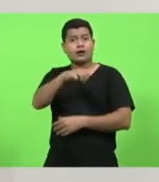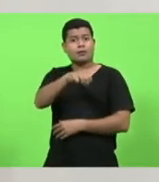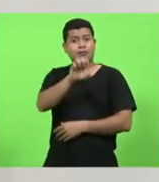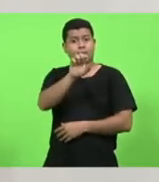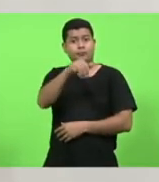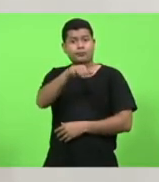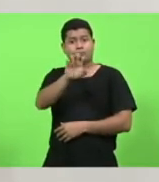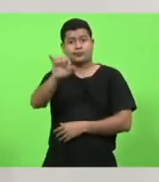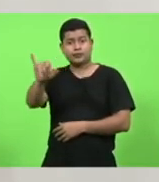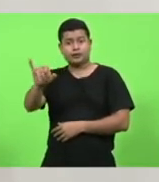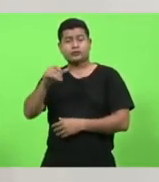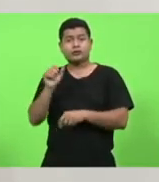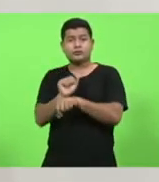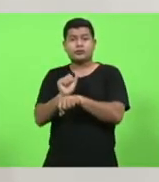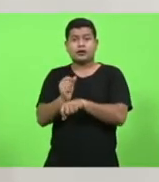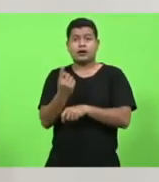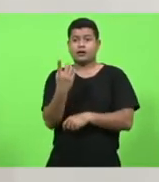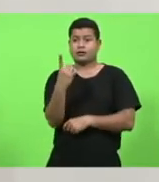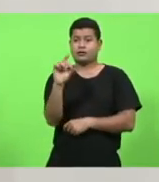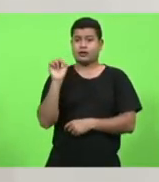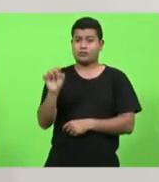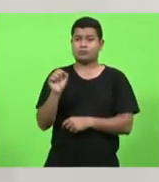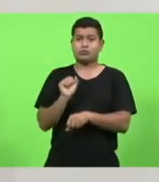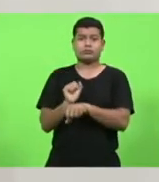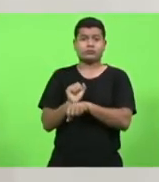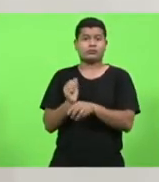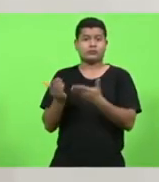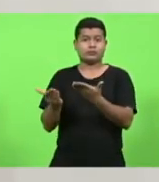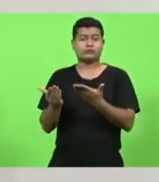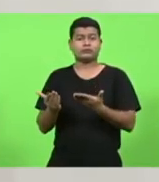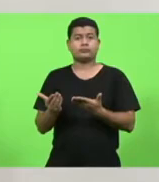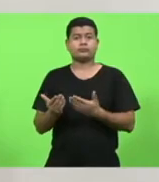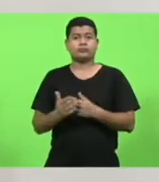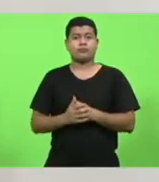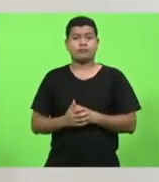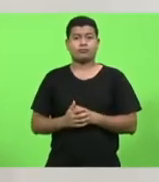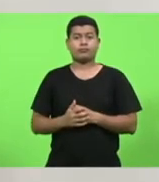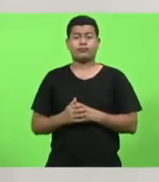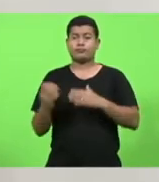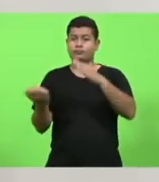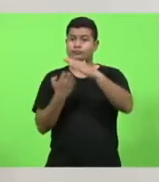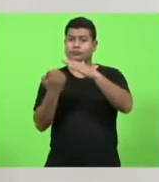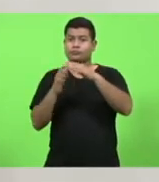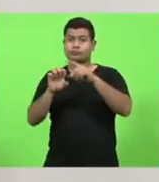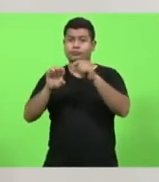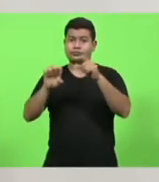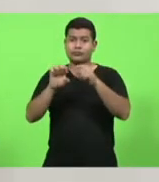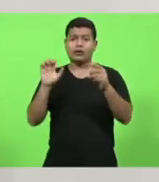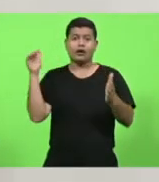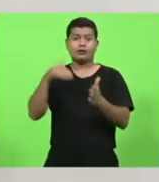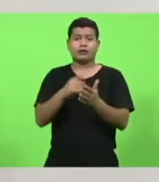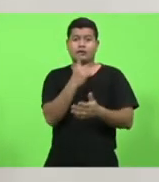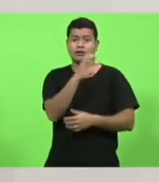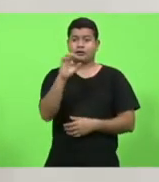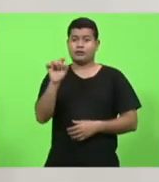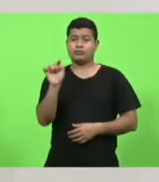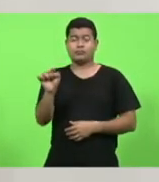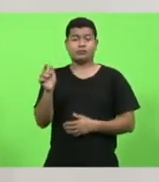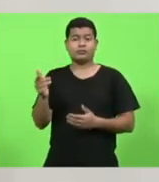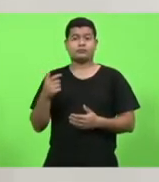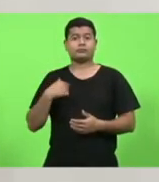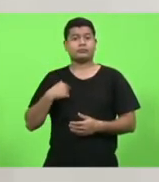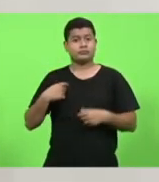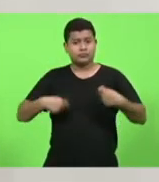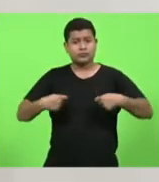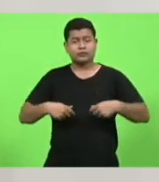está esperando até 10 mil, para o pequeno e microempresário até R$ 100 mil. Então, a gente precisa aprovar esse projeto. Pois bem, essa é uma